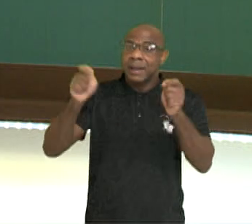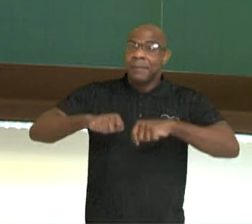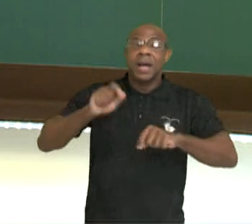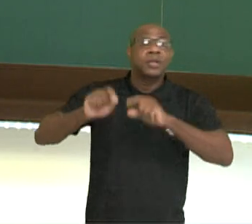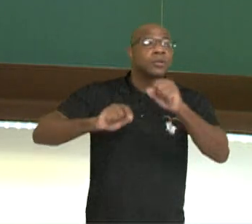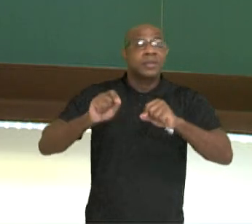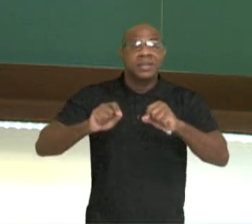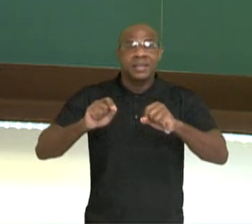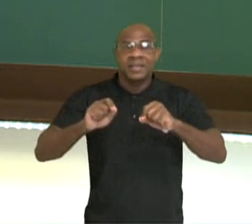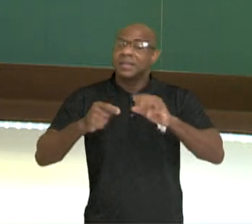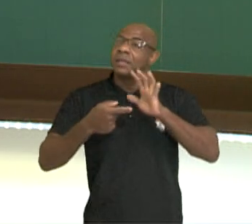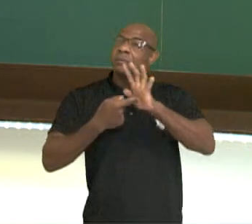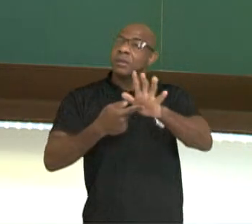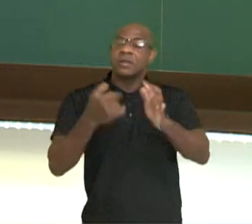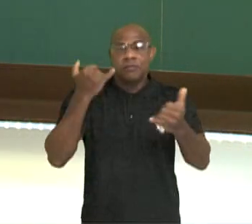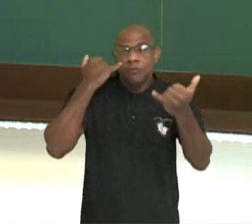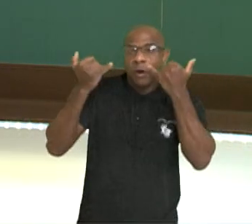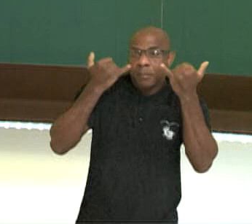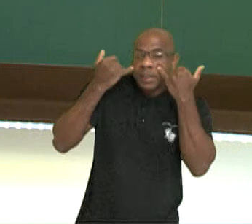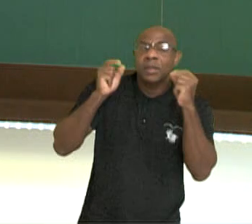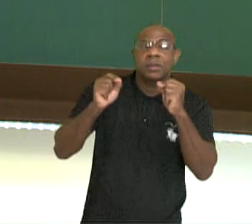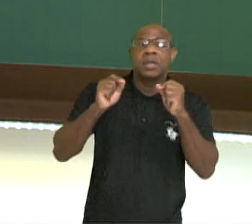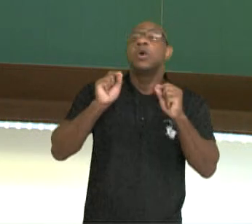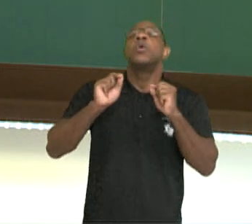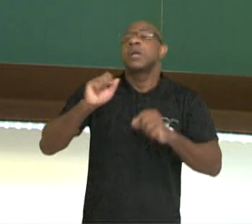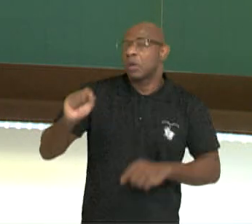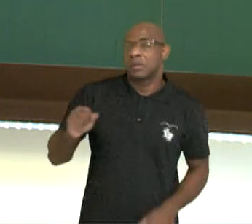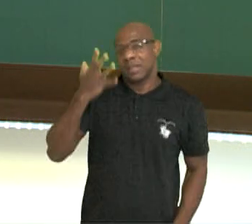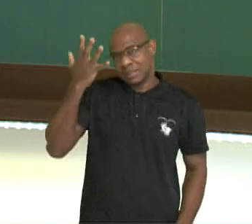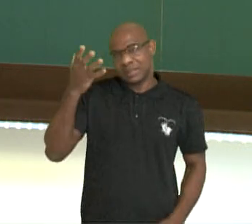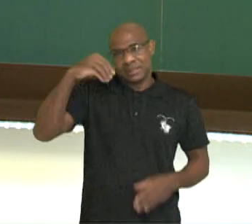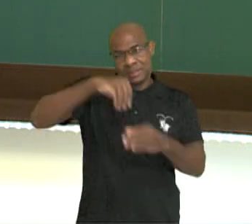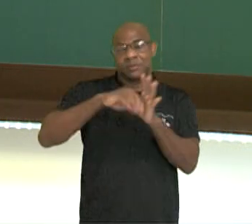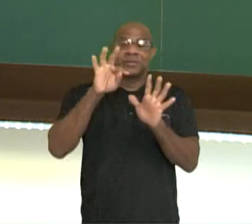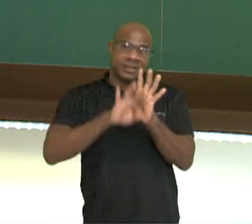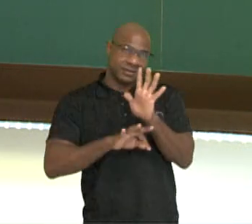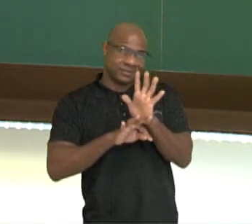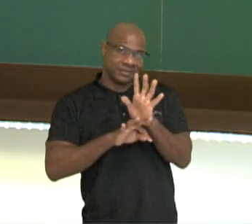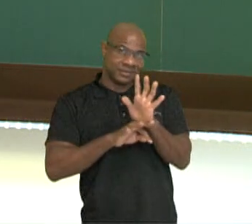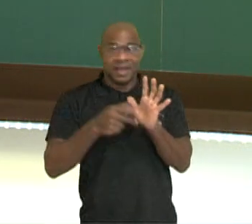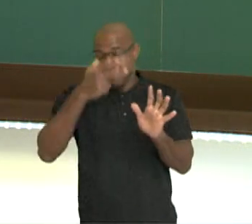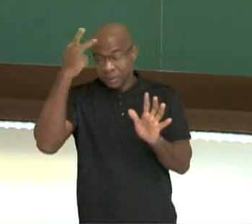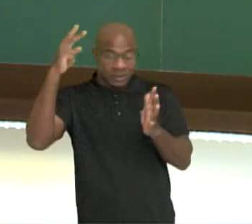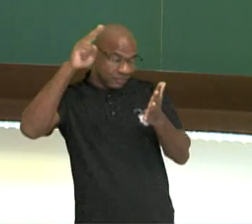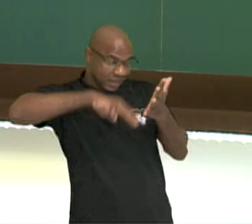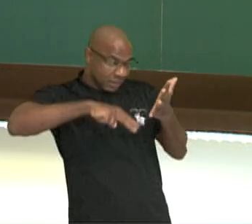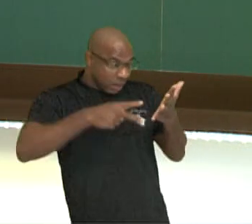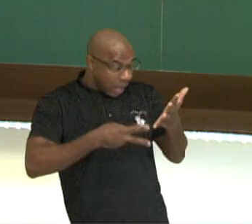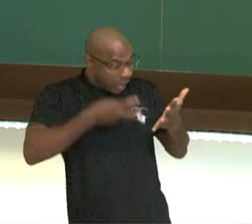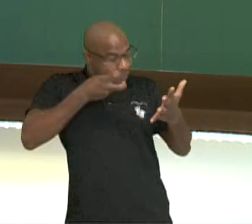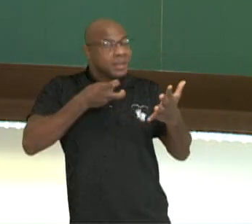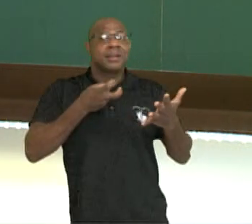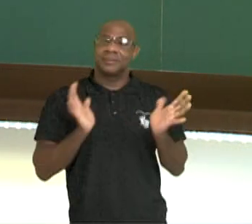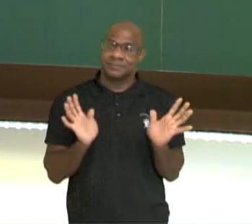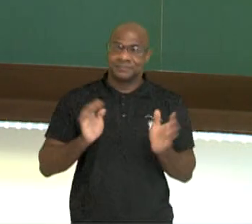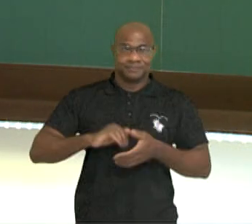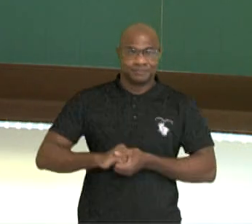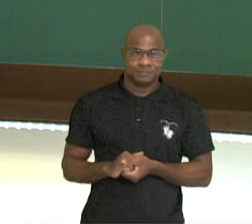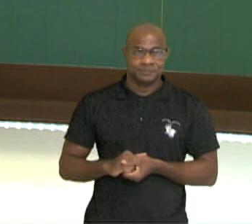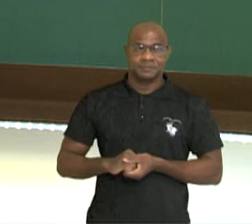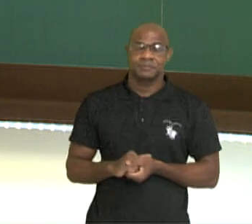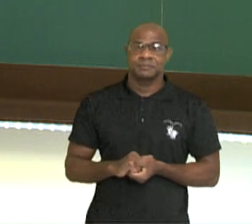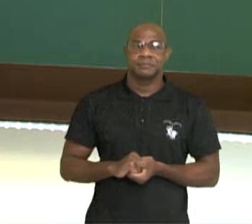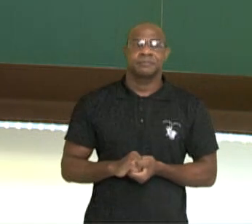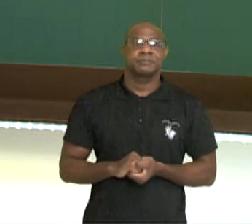de cara, informar ao leitor sobre o que vai ser tratado ali. Na sequência, né, que vem o corpo da reportagem, vem